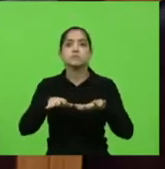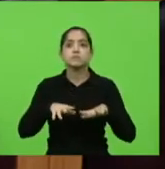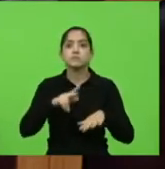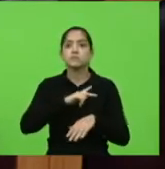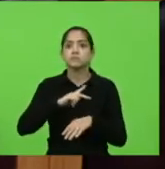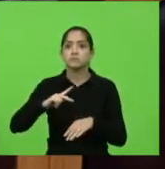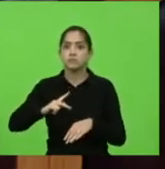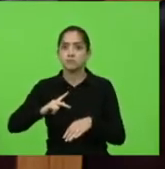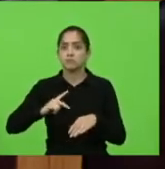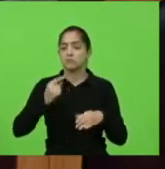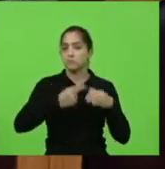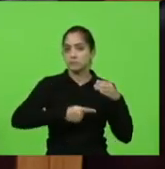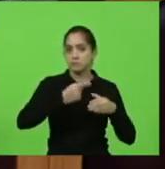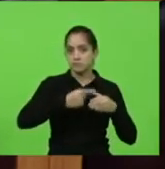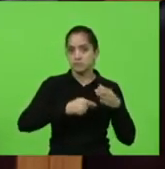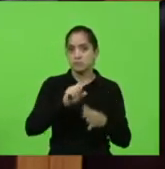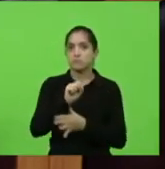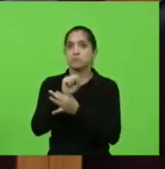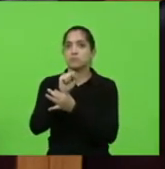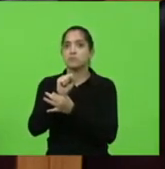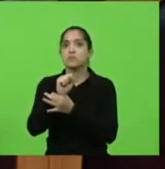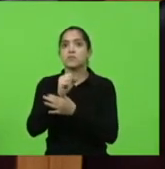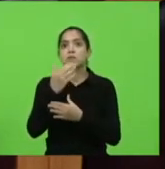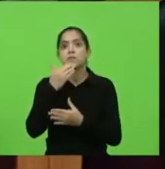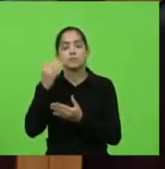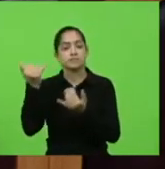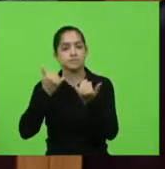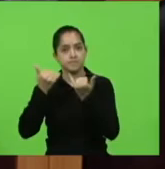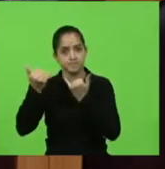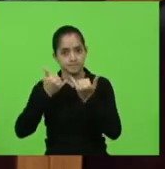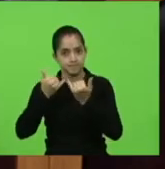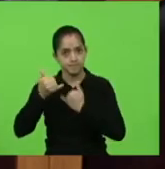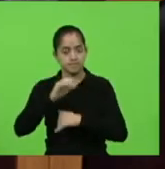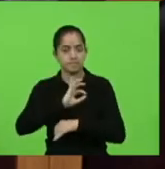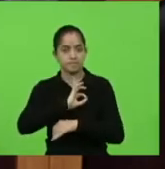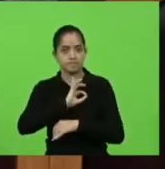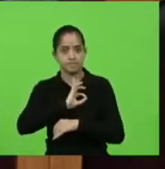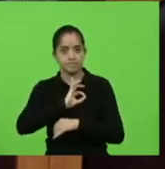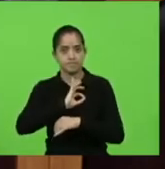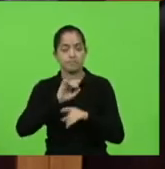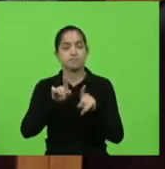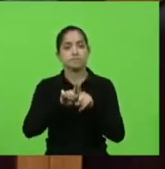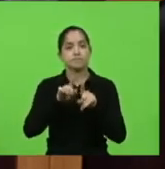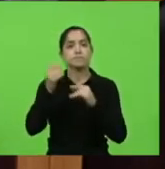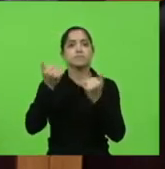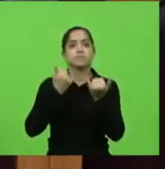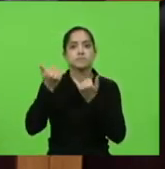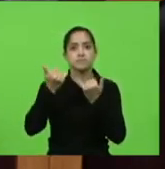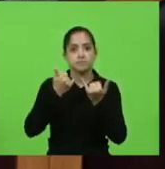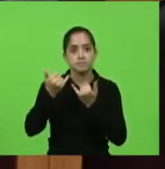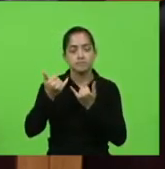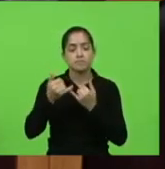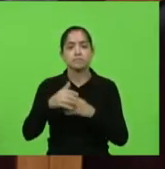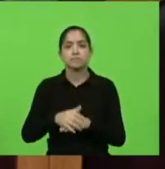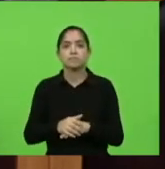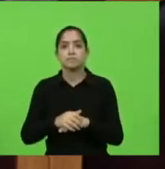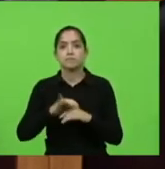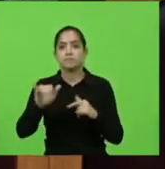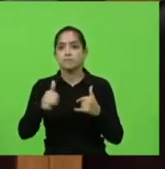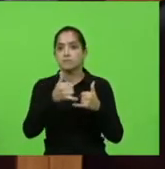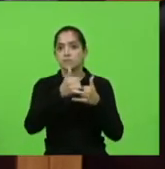Segurança Pública, pedido de informação sobre policiamento, pedido de informação sobre o programa contra bullying nas